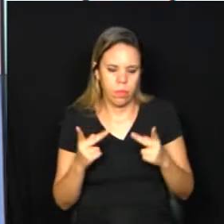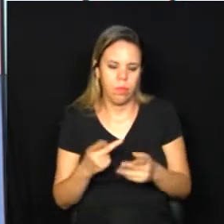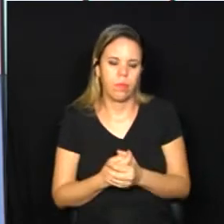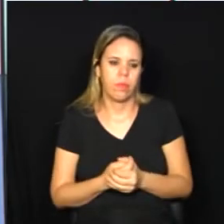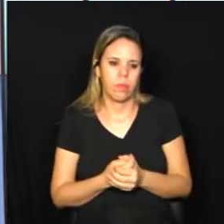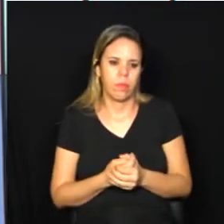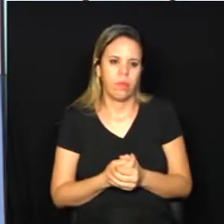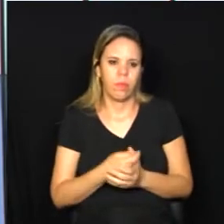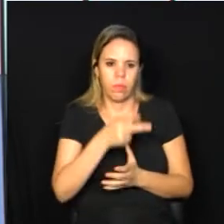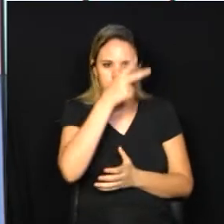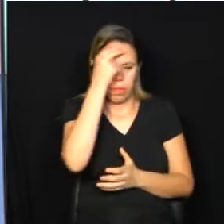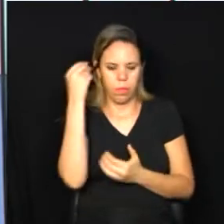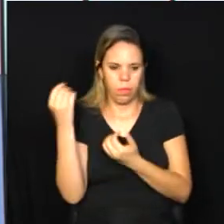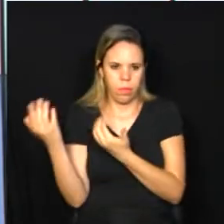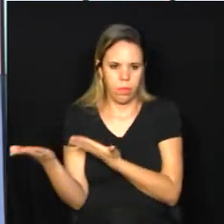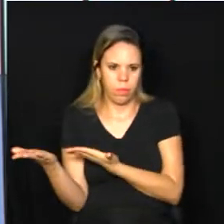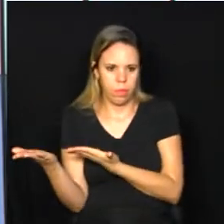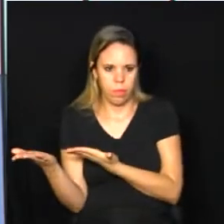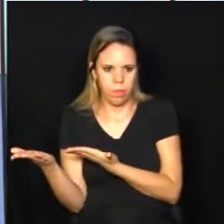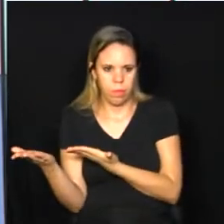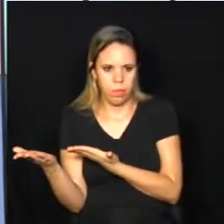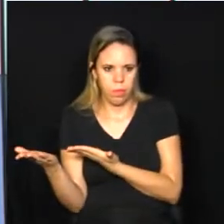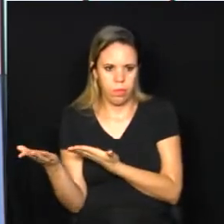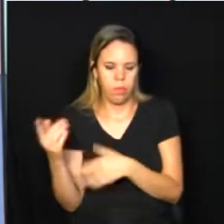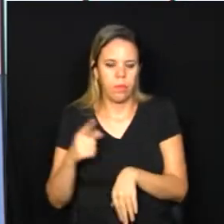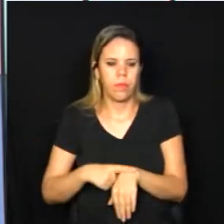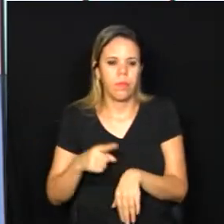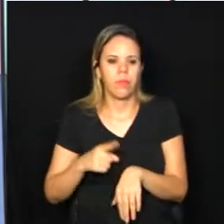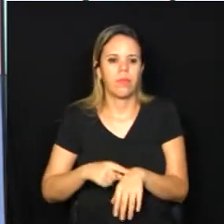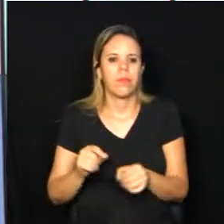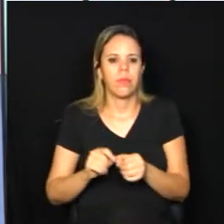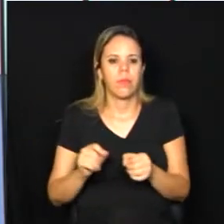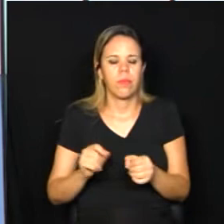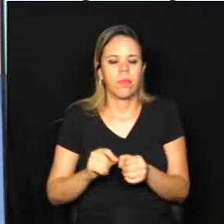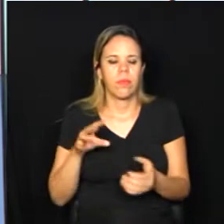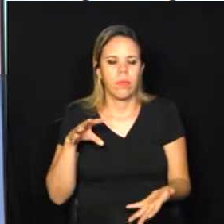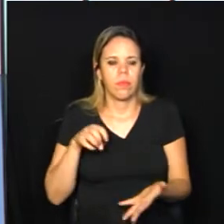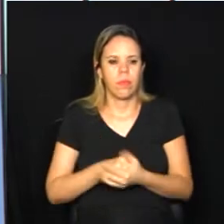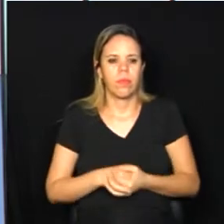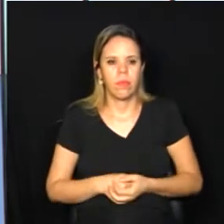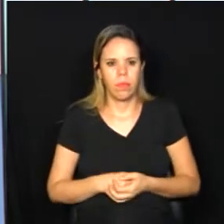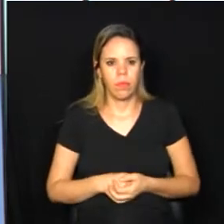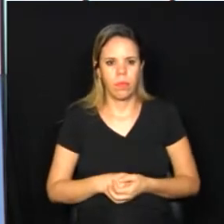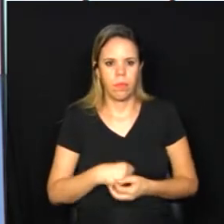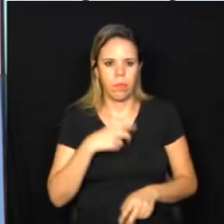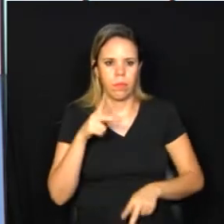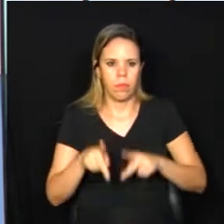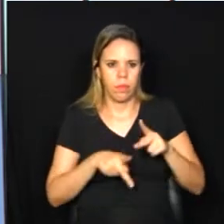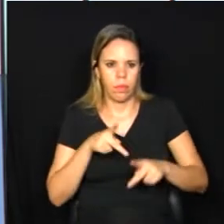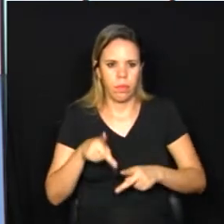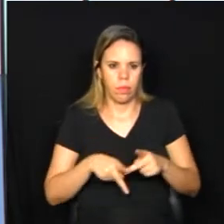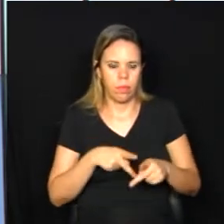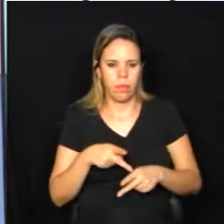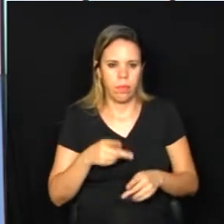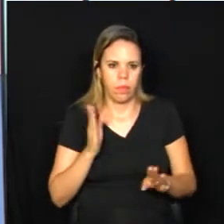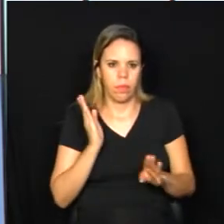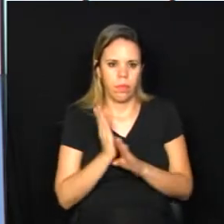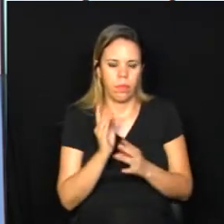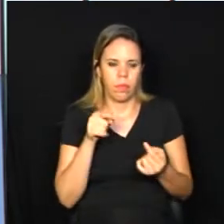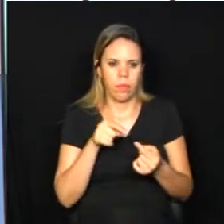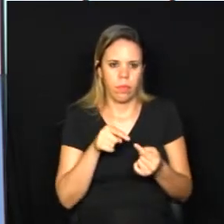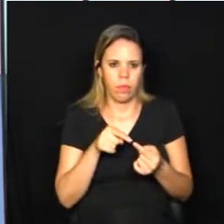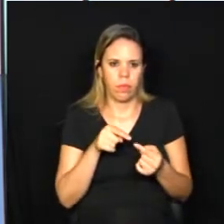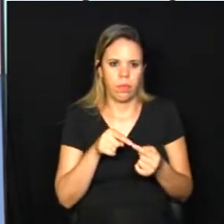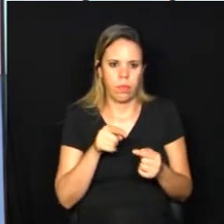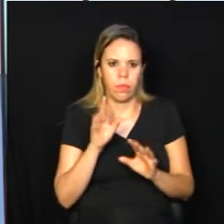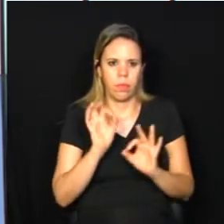www.hortolândia.sp.gov.br. Então, nesse momento, quem deve fazer o cadastro? As pessoas que foram determinadas